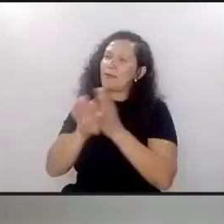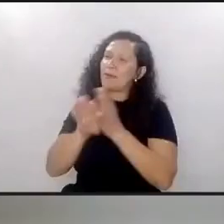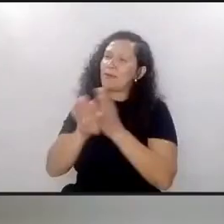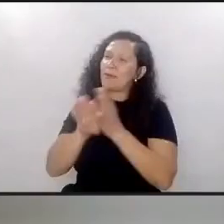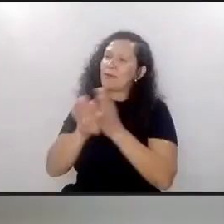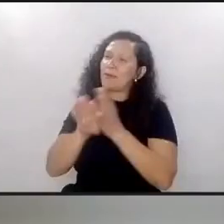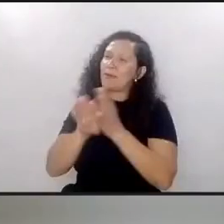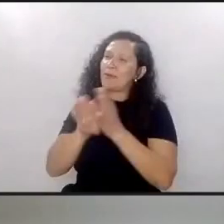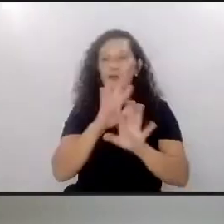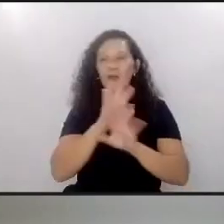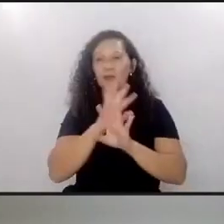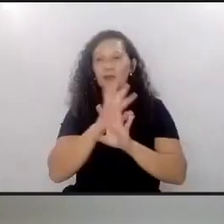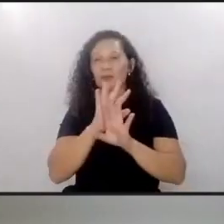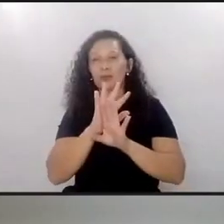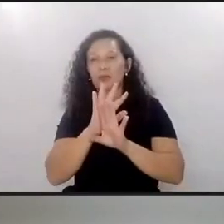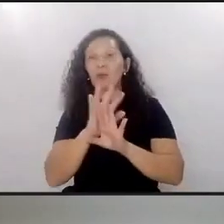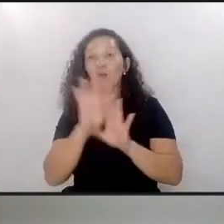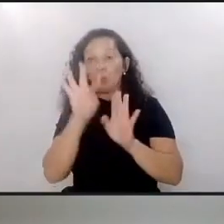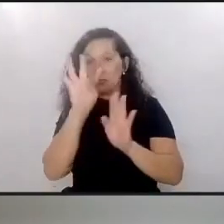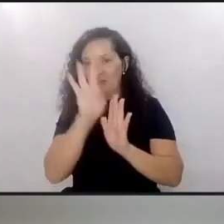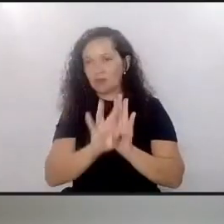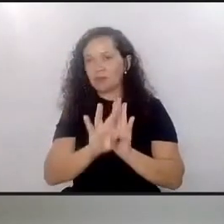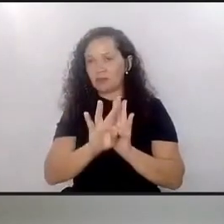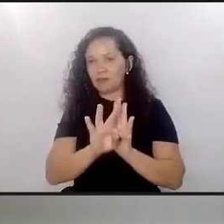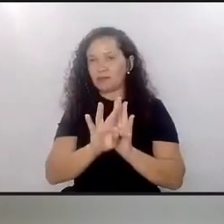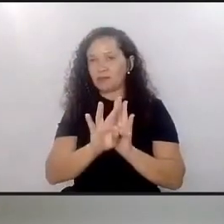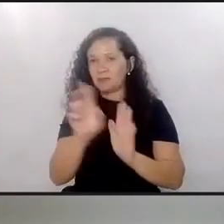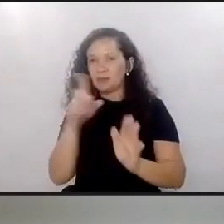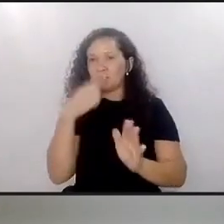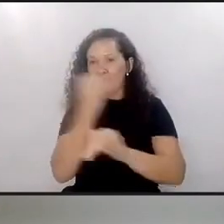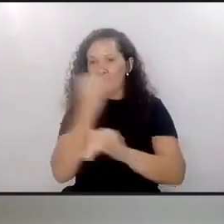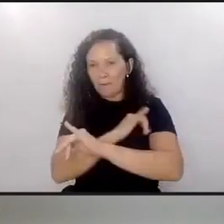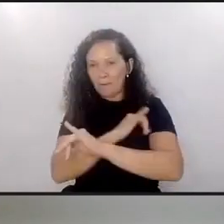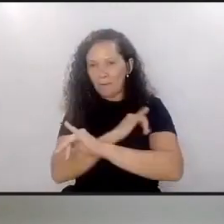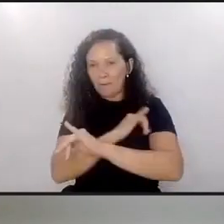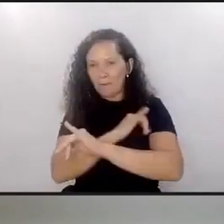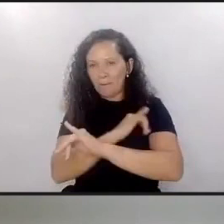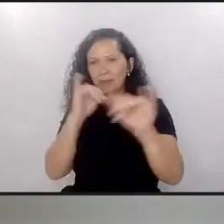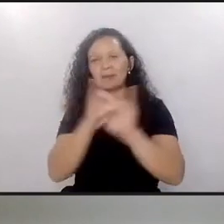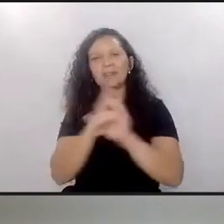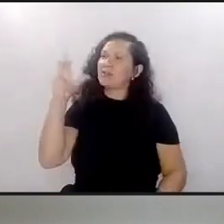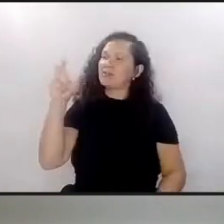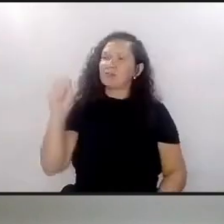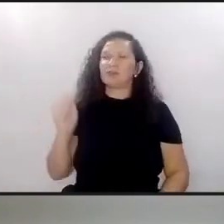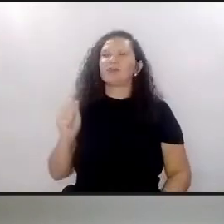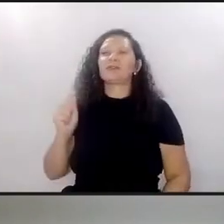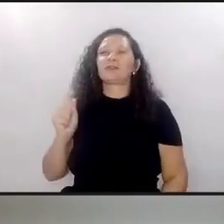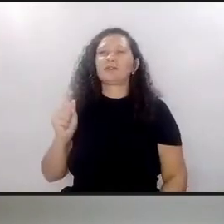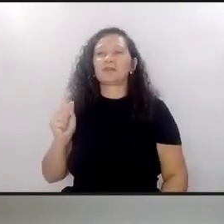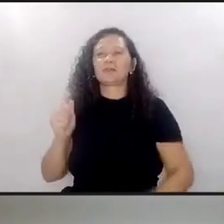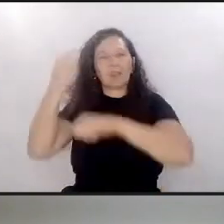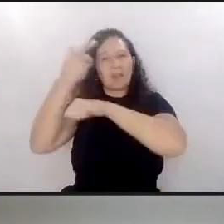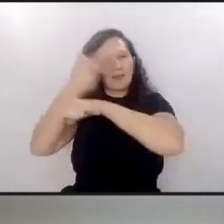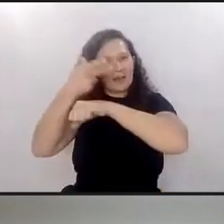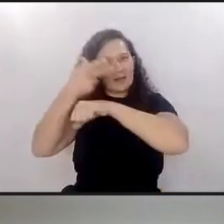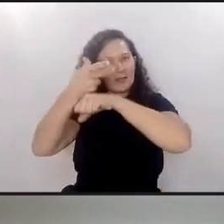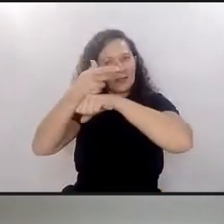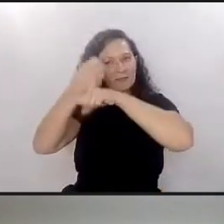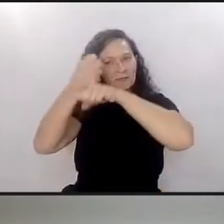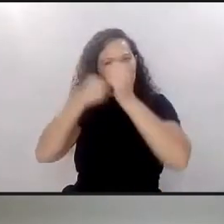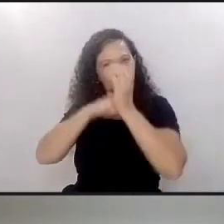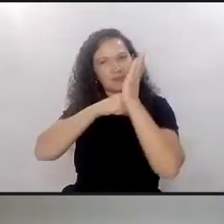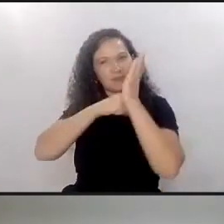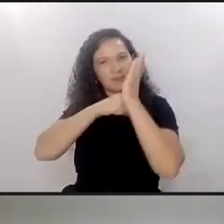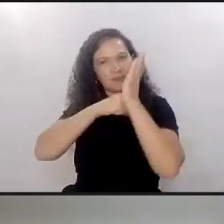texto, e iremos publicar. Então, a todos, abram suas câmeras. O pessoal da técnica